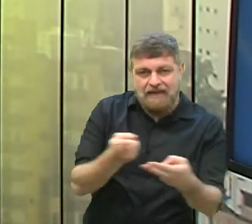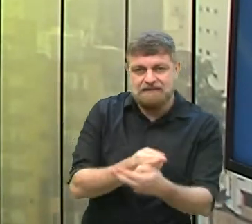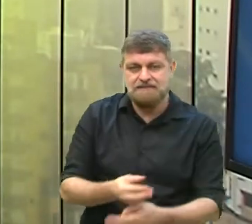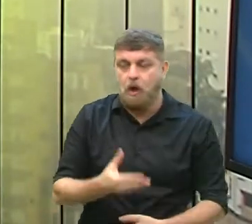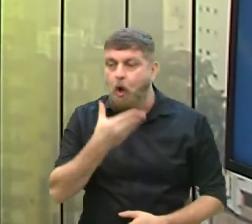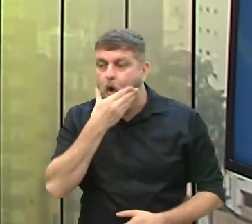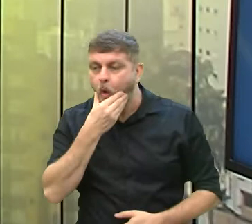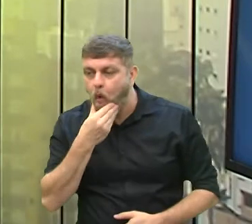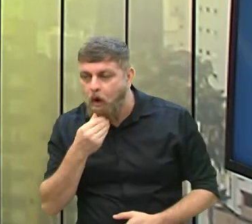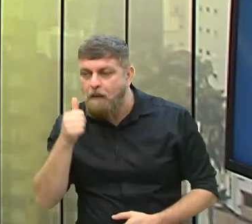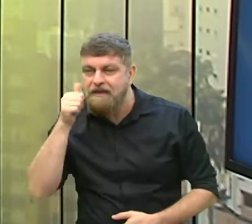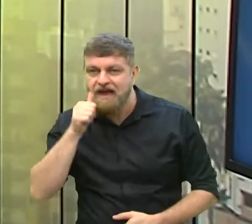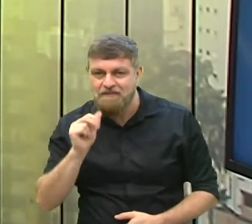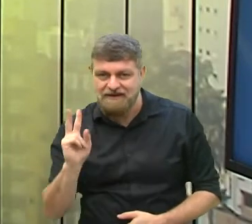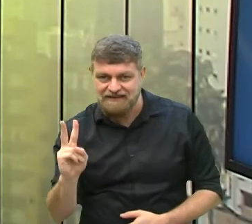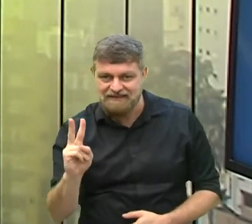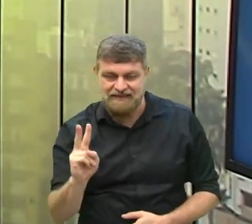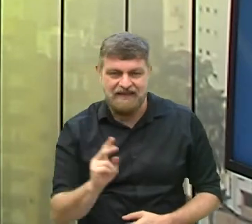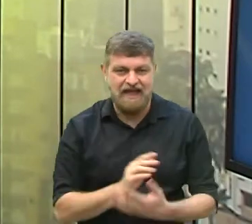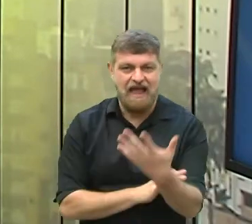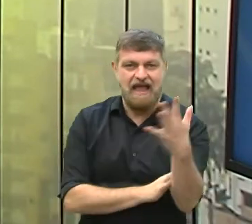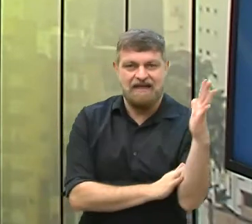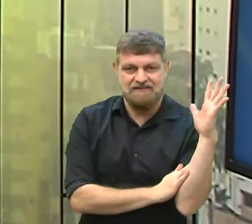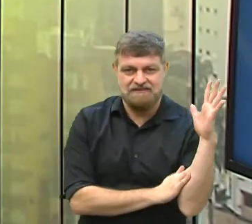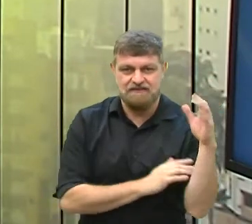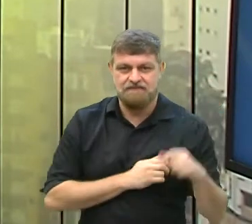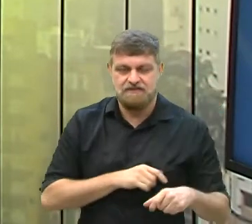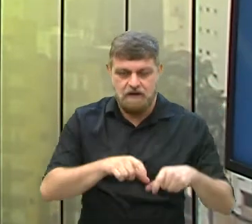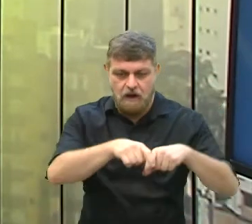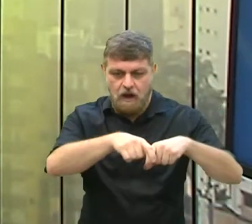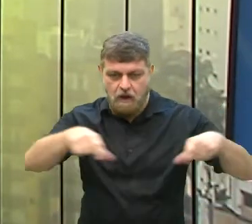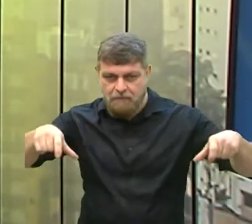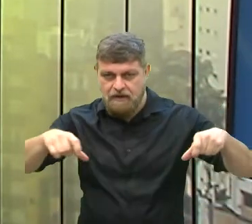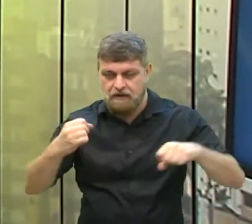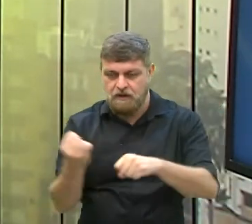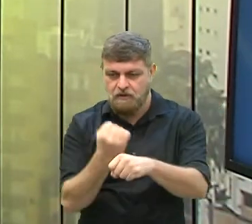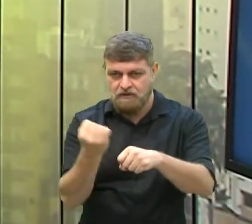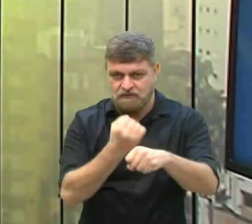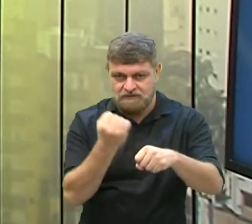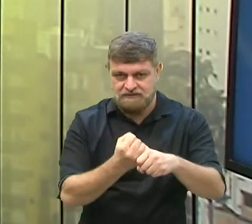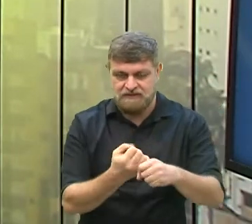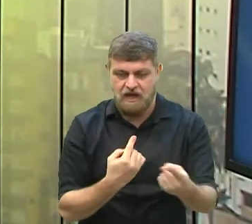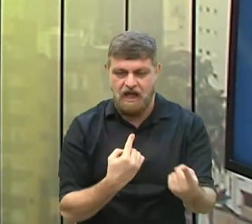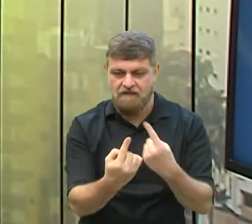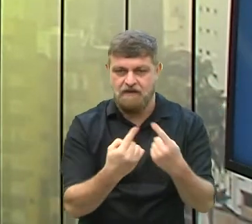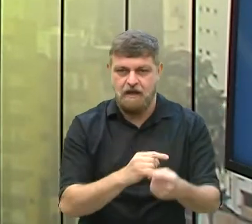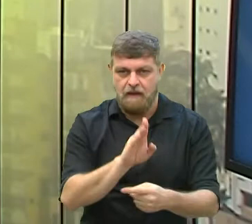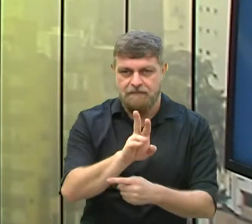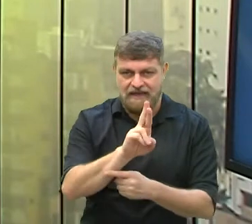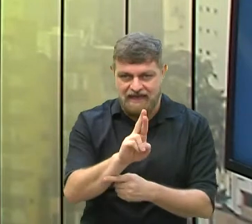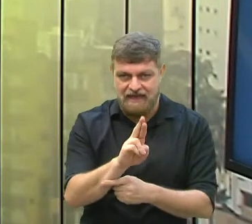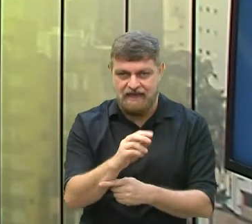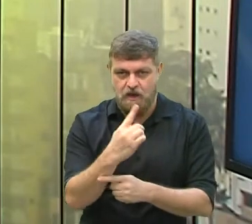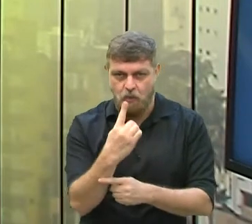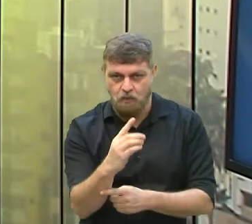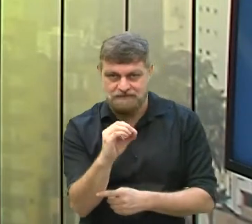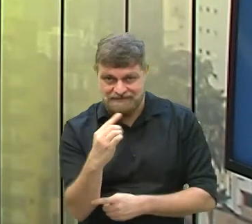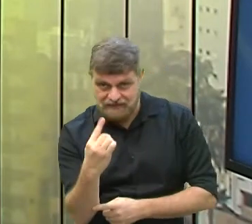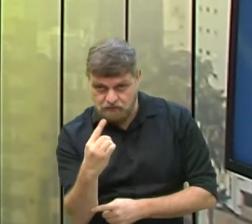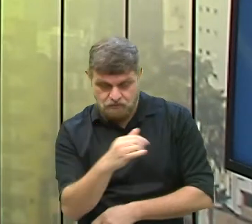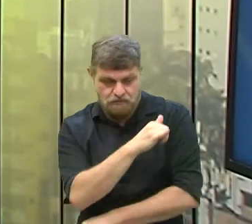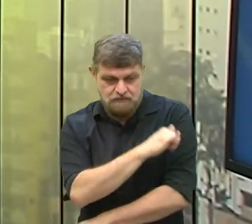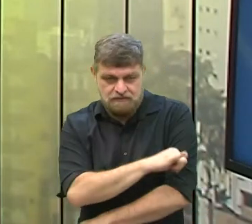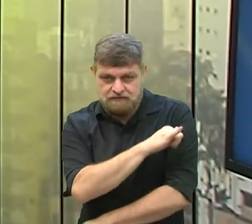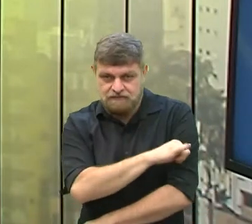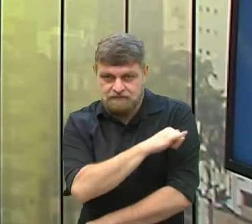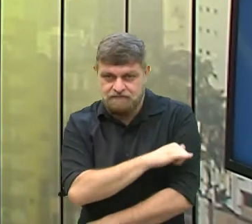a natureza, que foi a construção de uma passarela na BR-101, né, aí no estado do Rio de Janeiro,